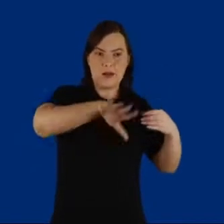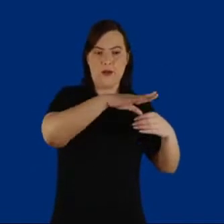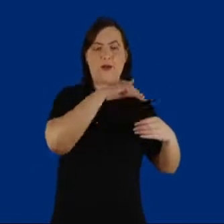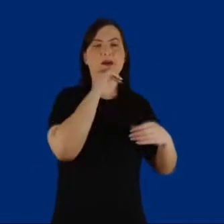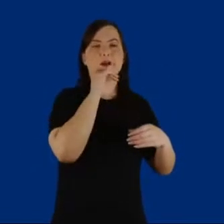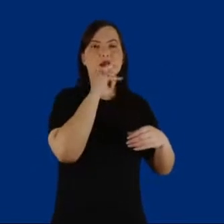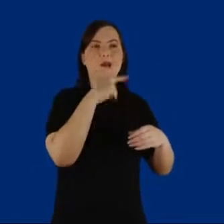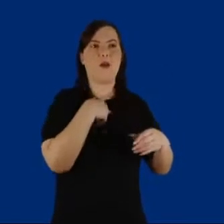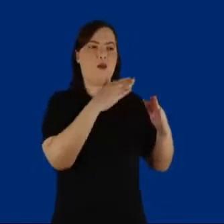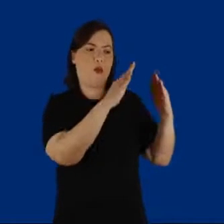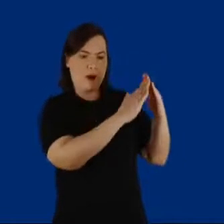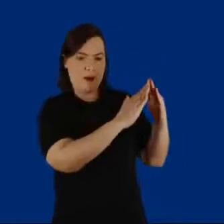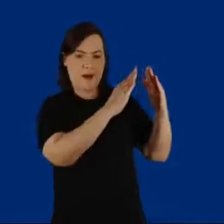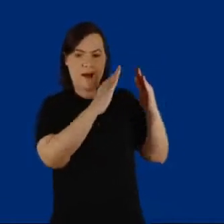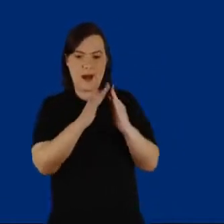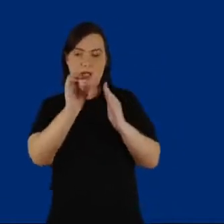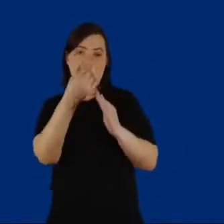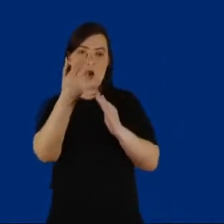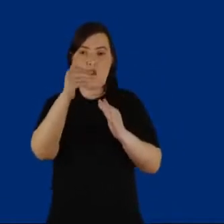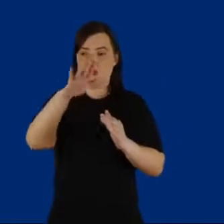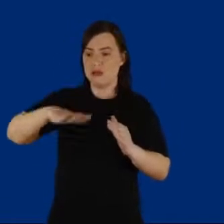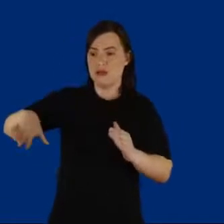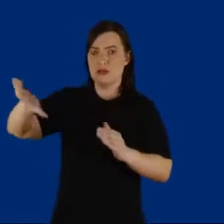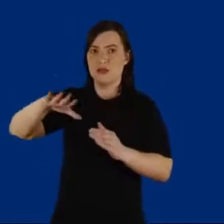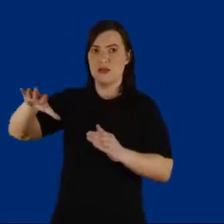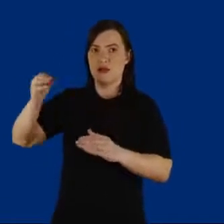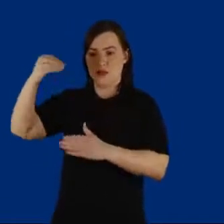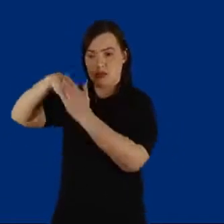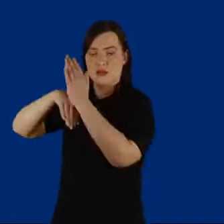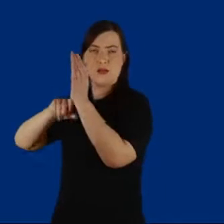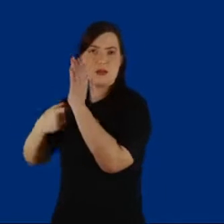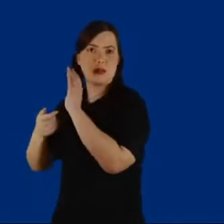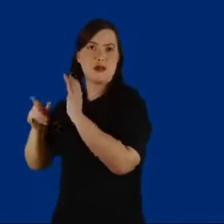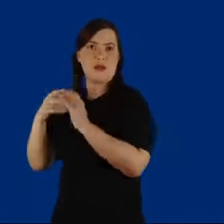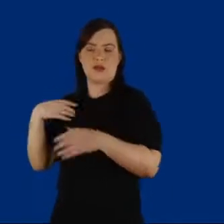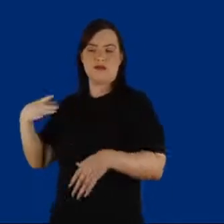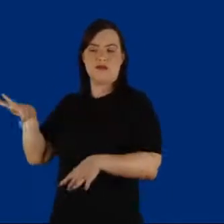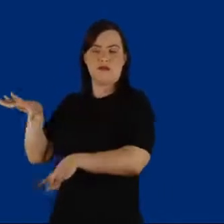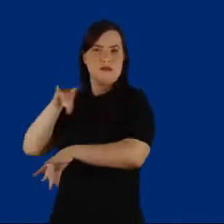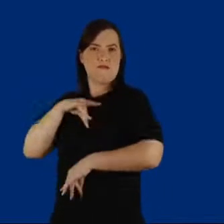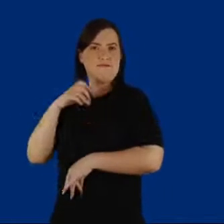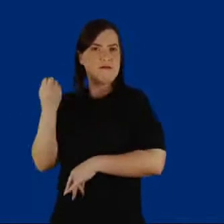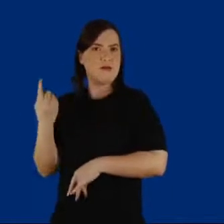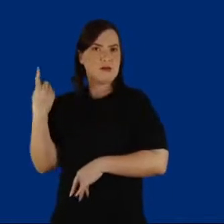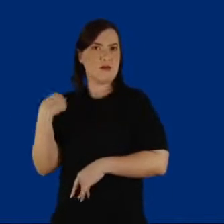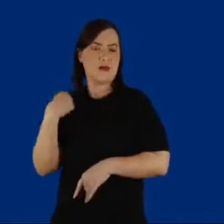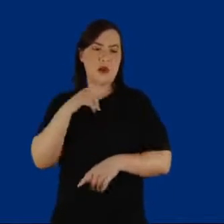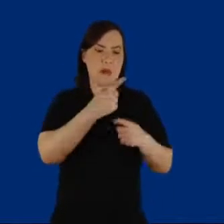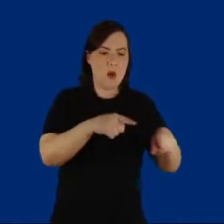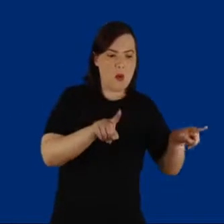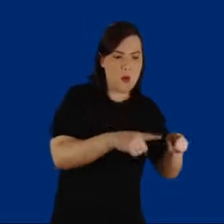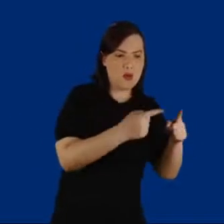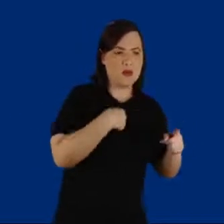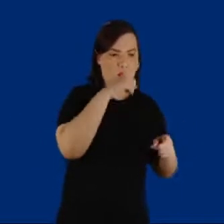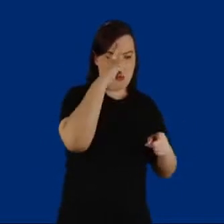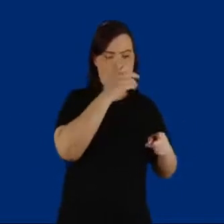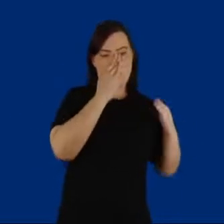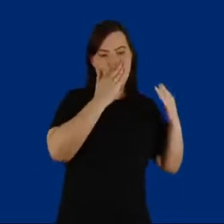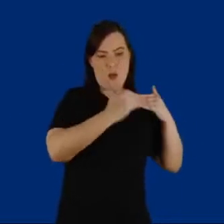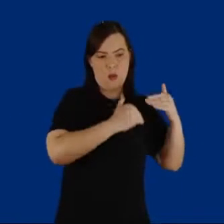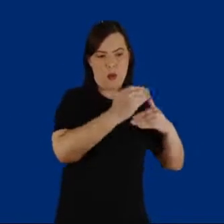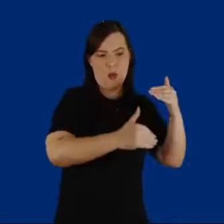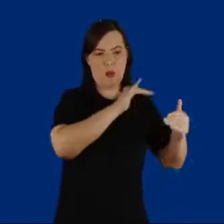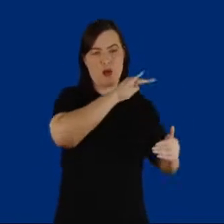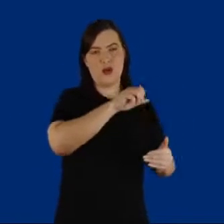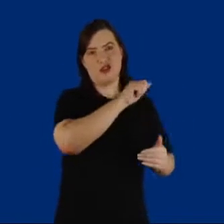de residência, ou pode ser algo sagrado, no local sagrado. Pode ser música contemporânea, como